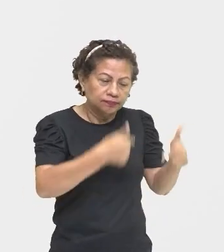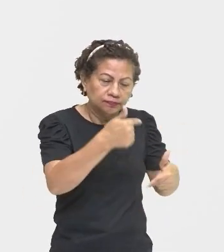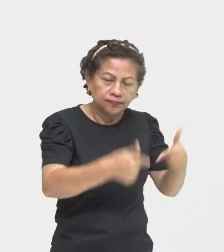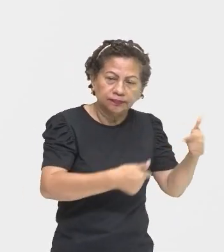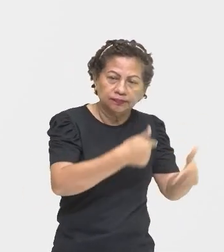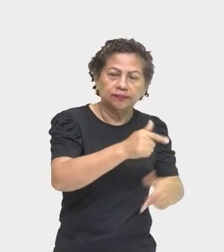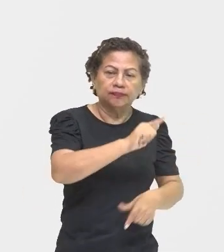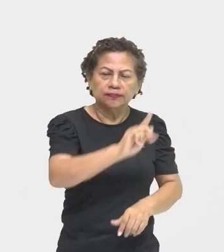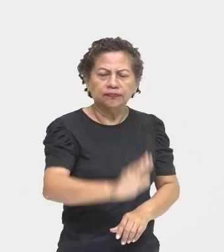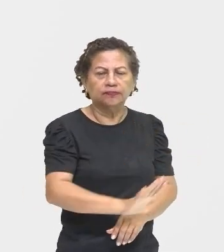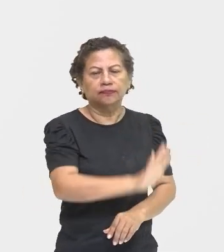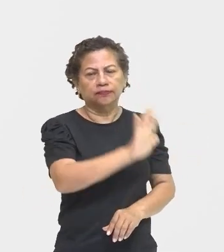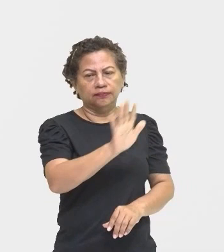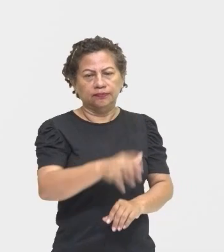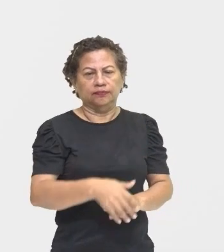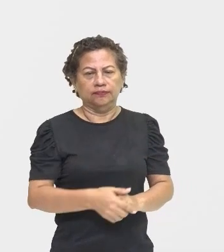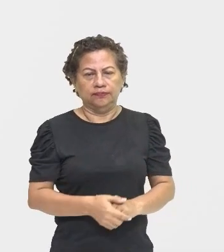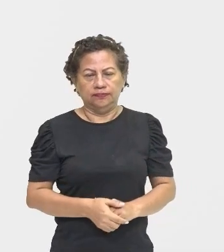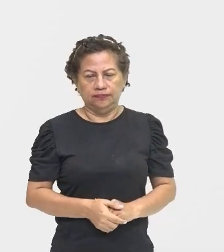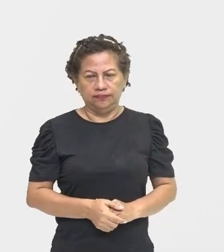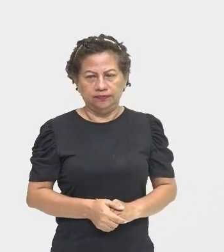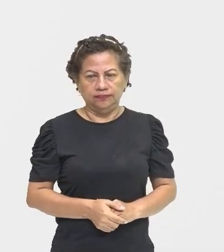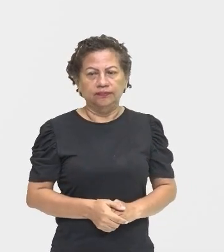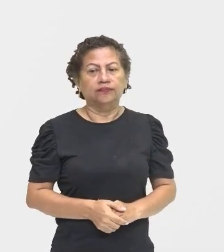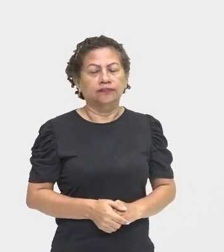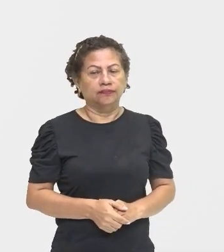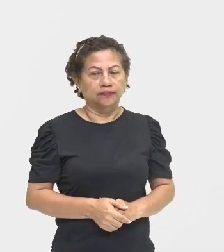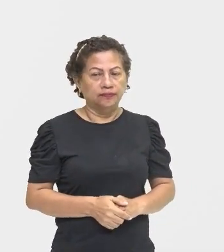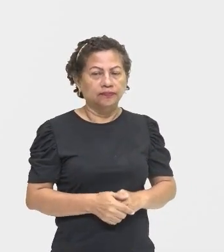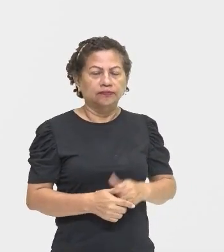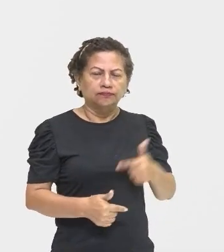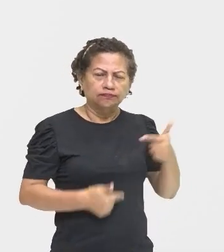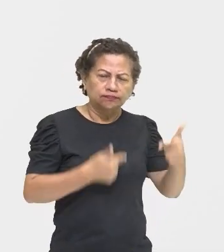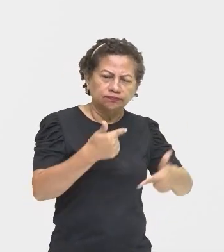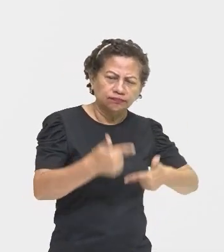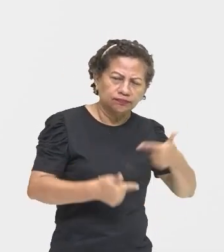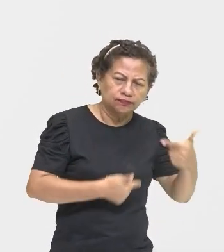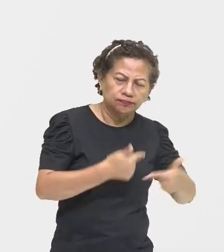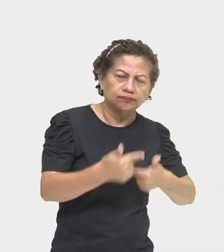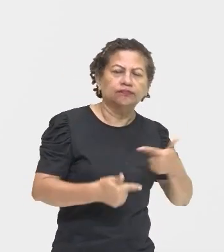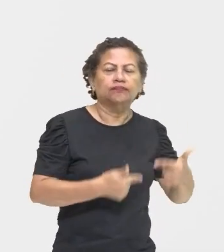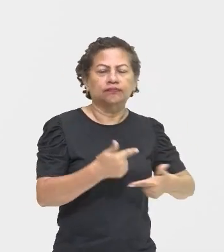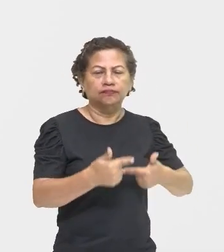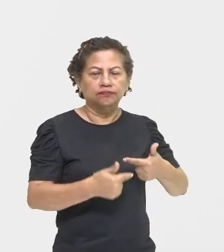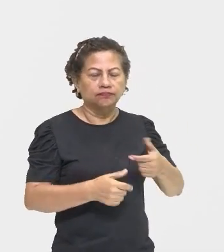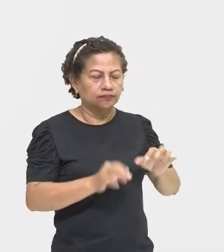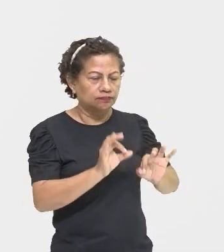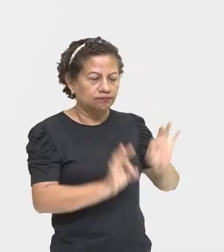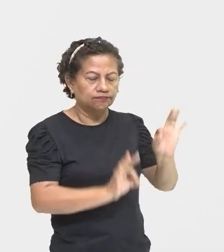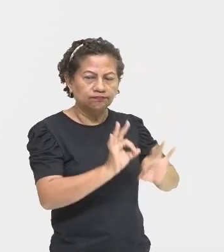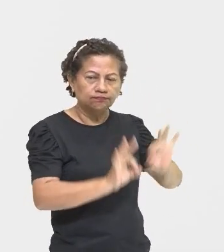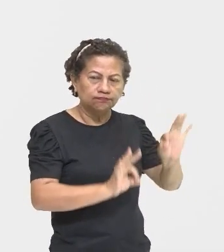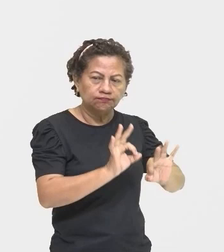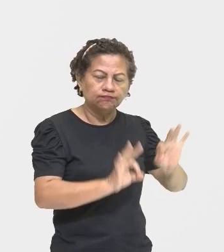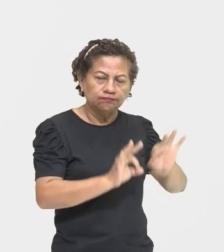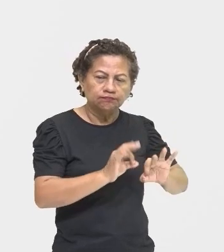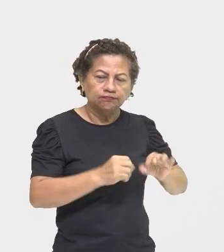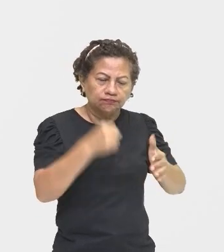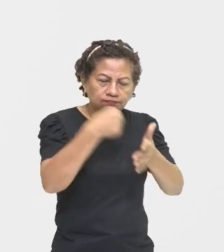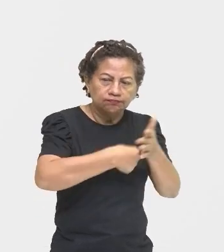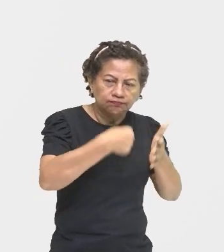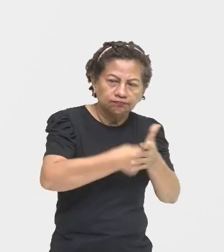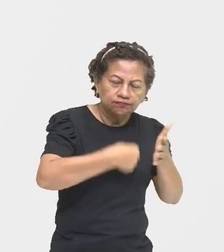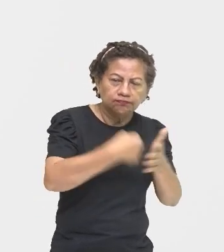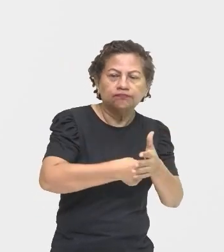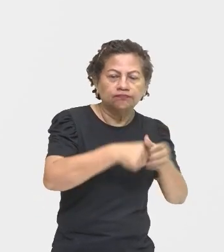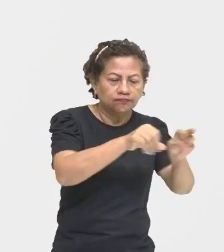O campesinato, o trabalhador rural de uma forma geral, que se organiza para lutar pelos seus direitos,